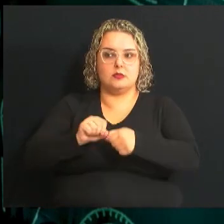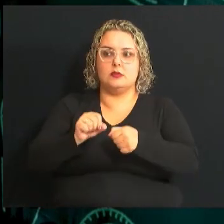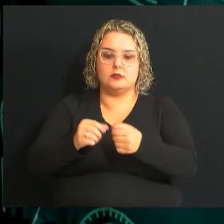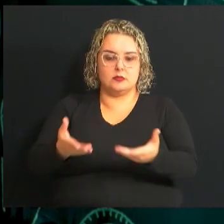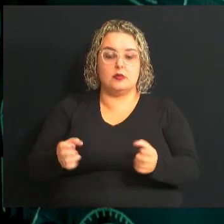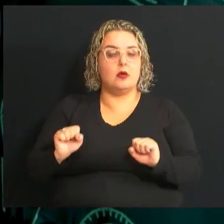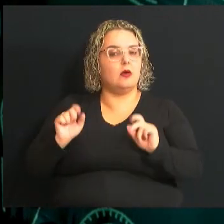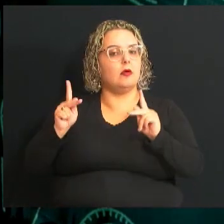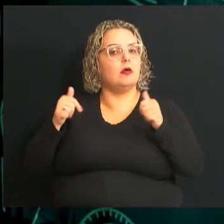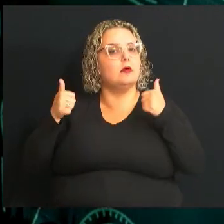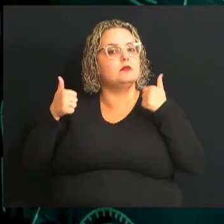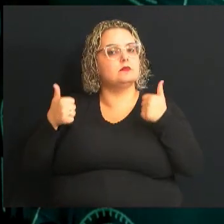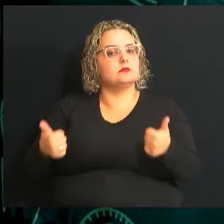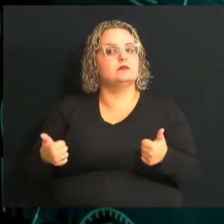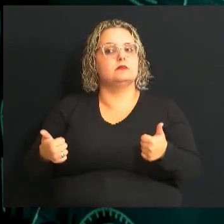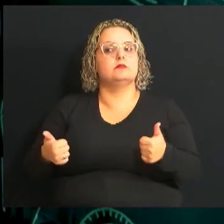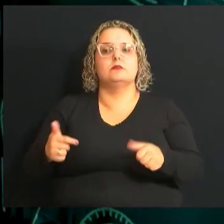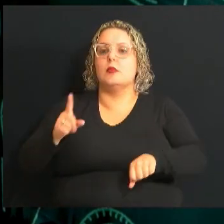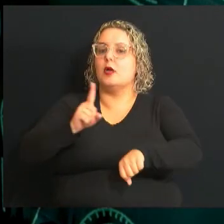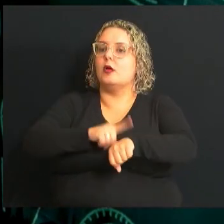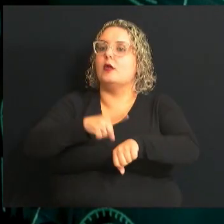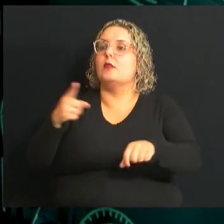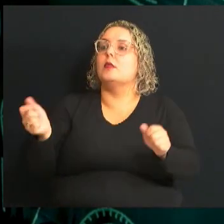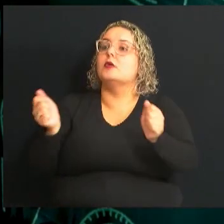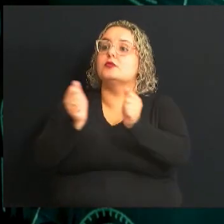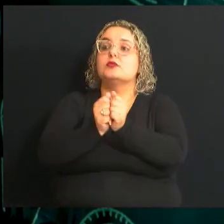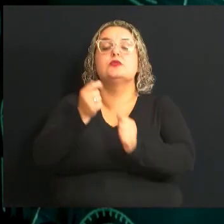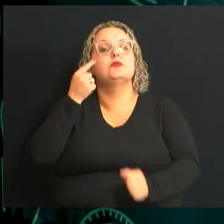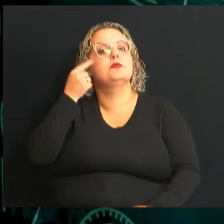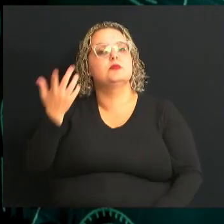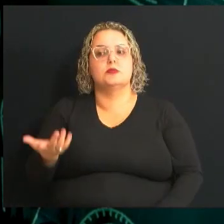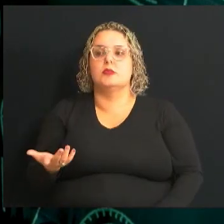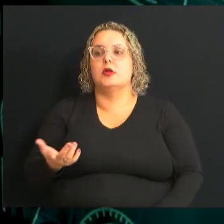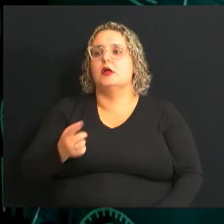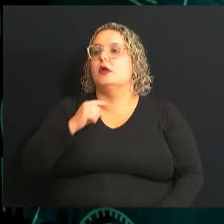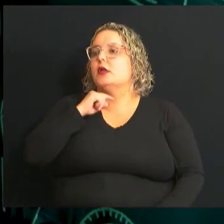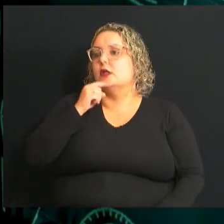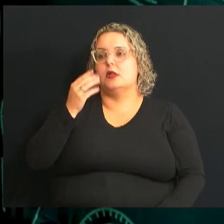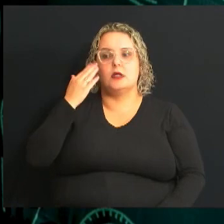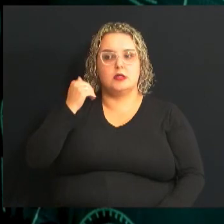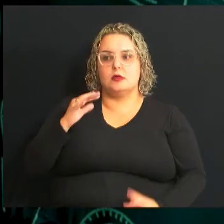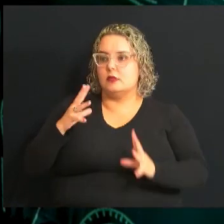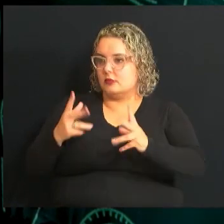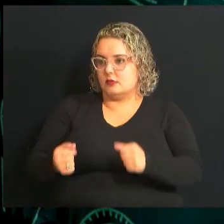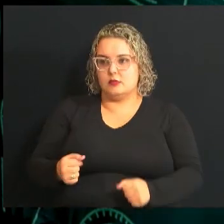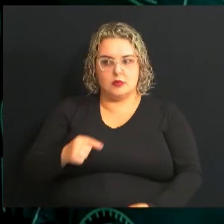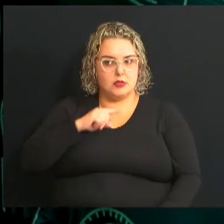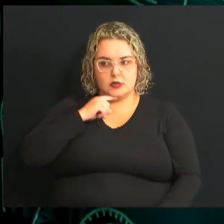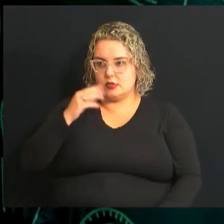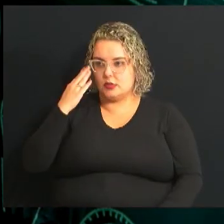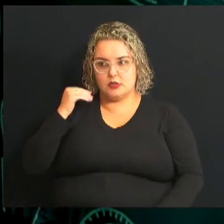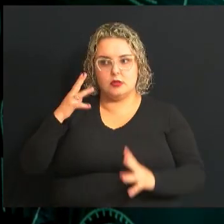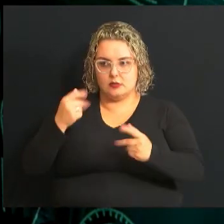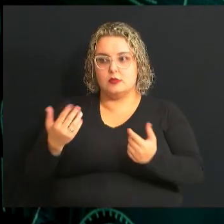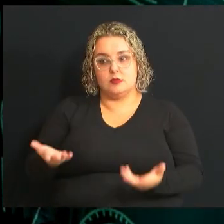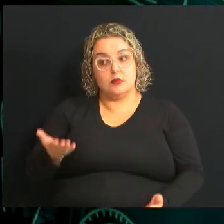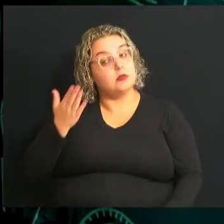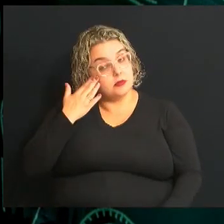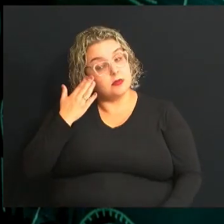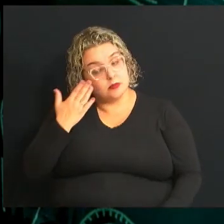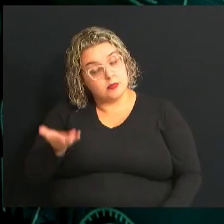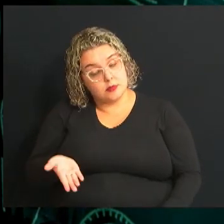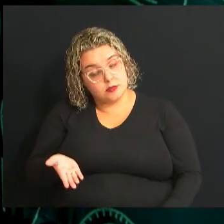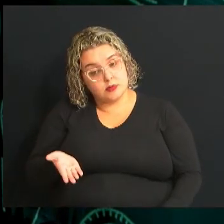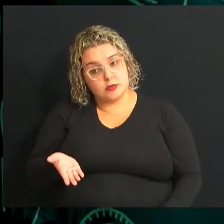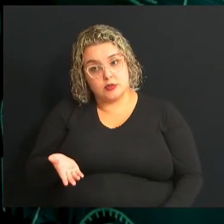Ok, hora de pensar juntos, hora de falar. Ninguém sabe tudo, e ninguém sabe tudo mesmo. A gente sabe, né? Ninguém é